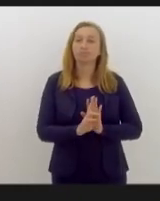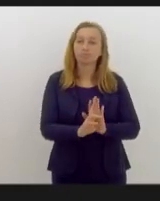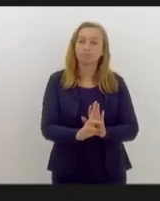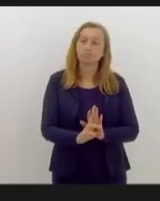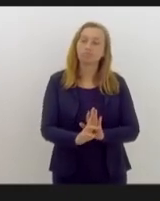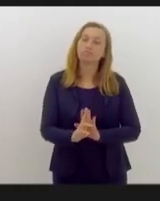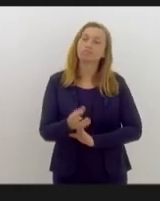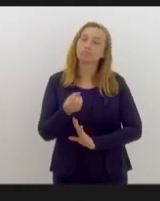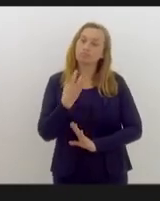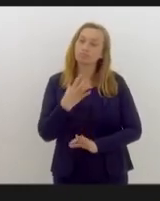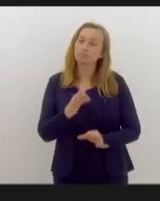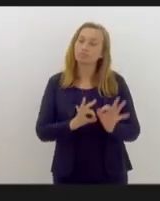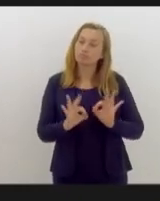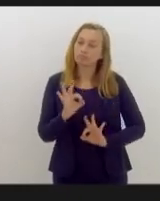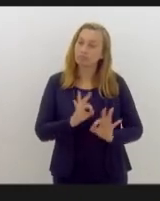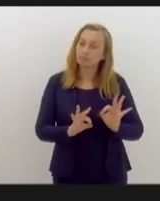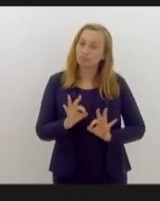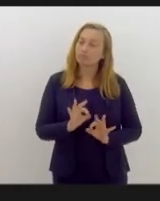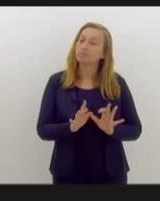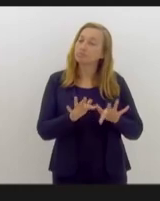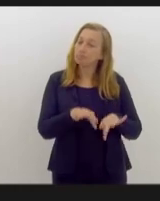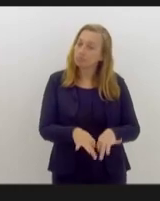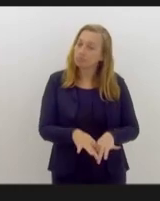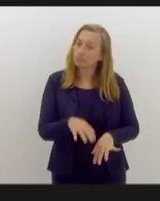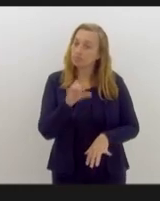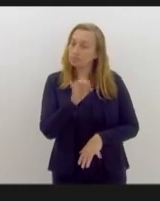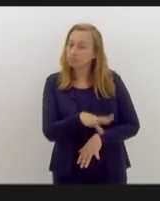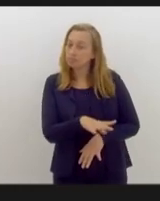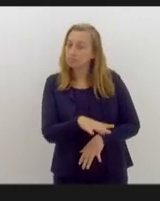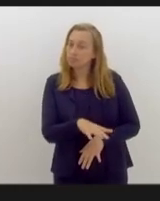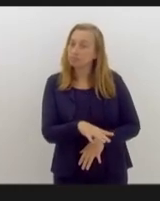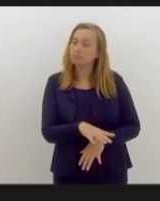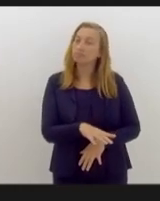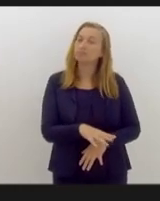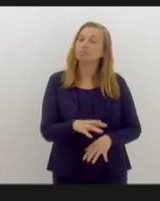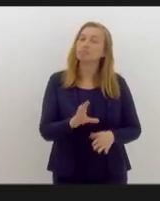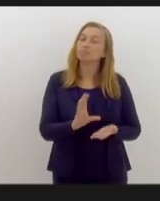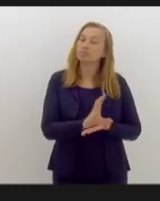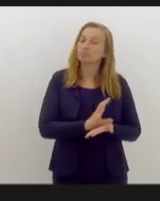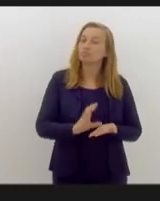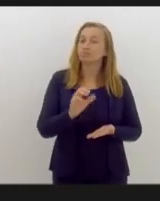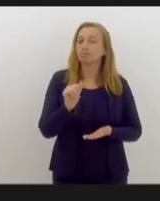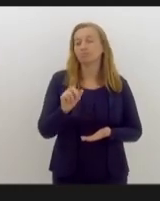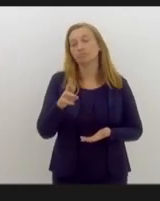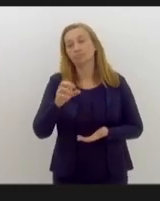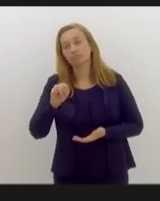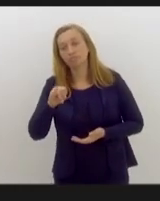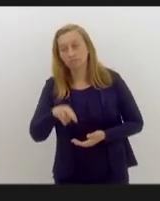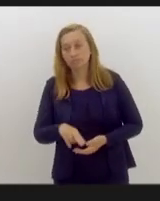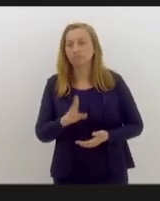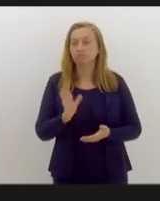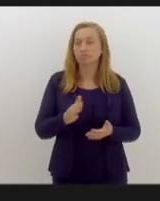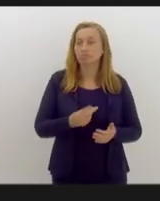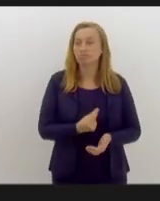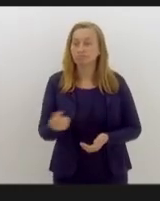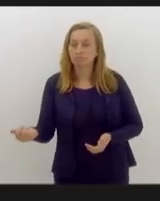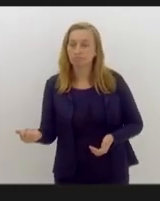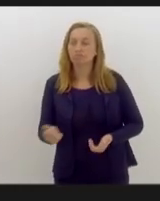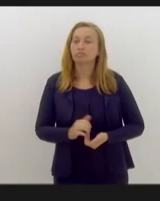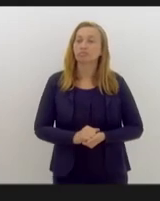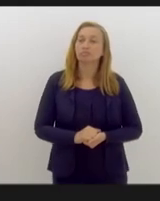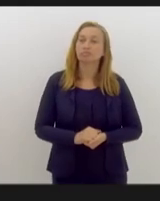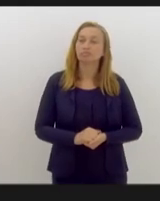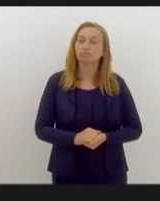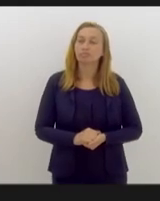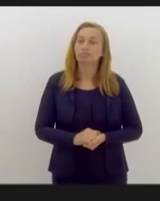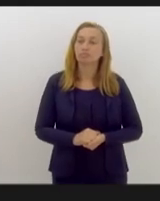bem feita ao final do último COED pelo conselheiro Arilson, que não está mais conosco. E eu acho que é algo,